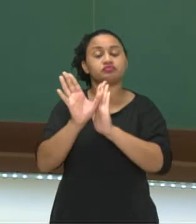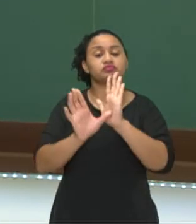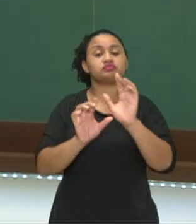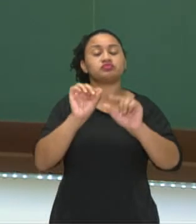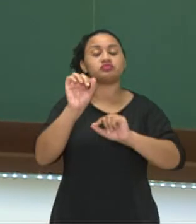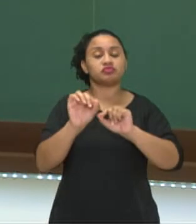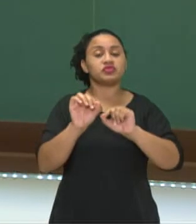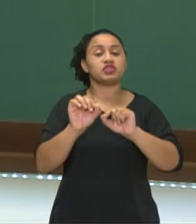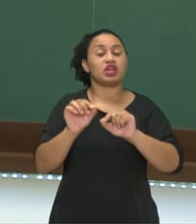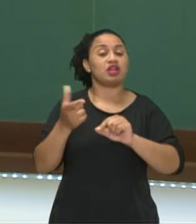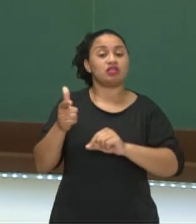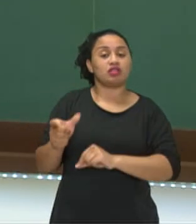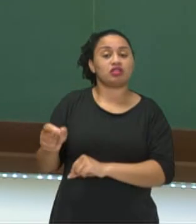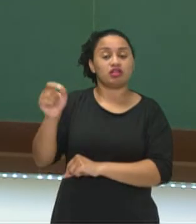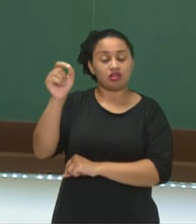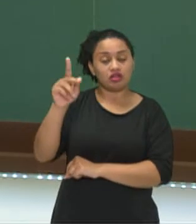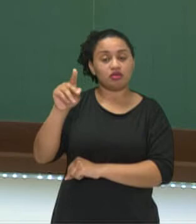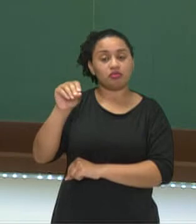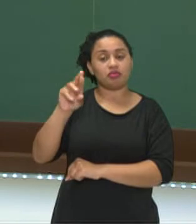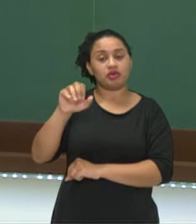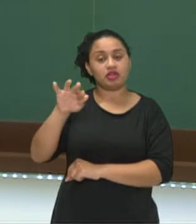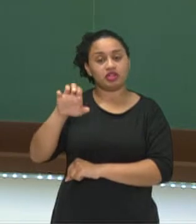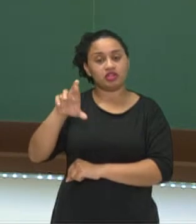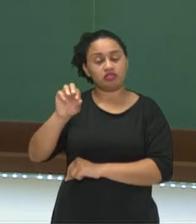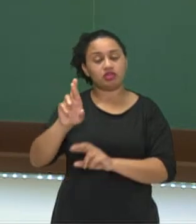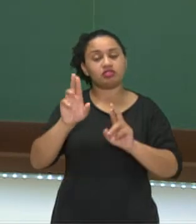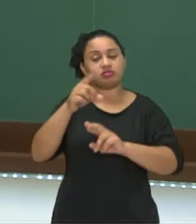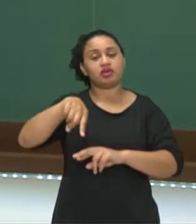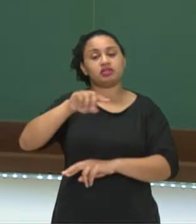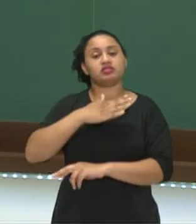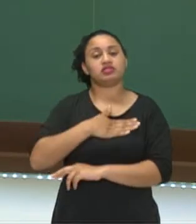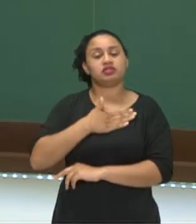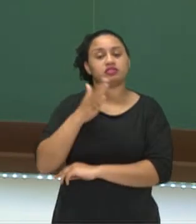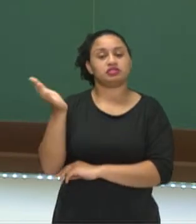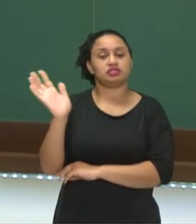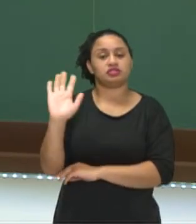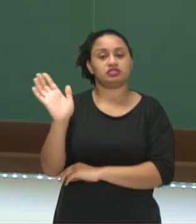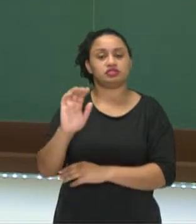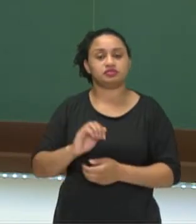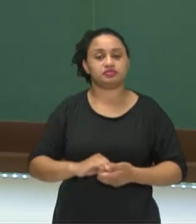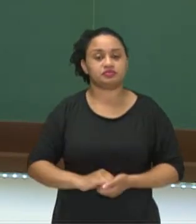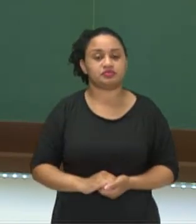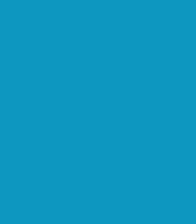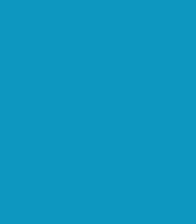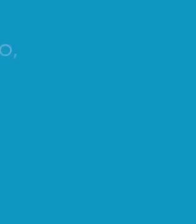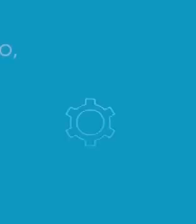falamos sobre os invertebrados poríferos. Eu espero que vocês tenham gostado e até breve!